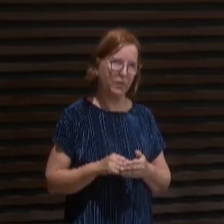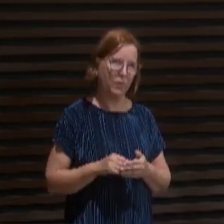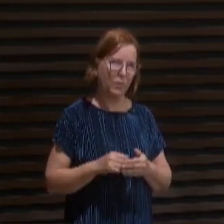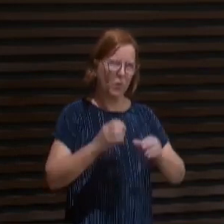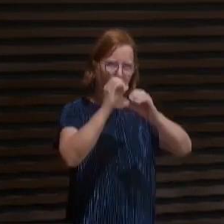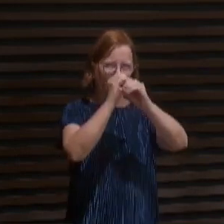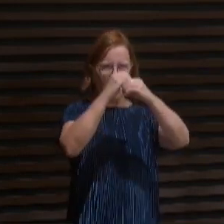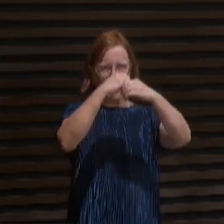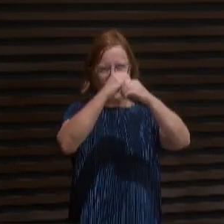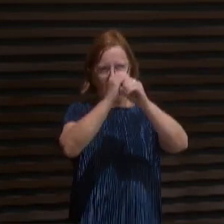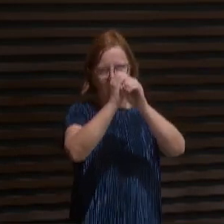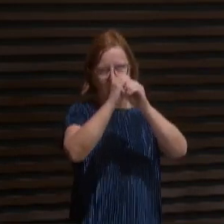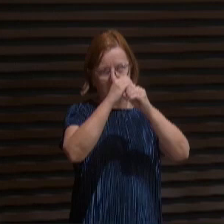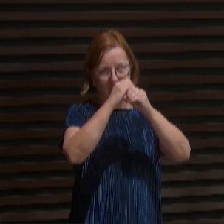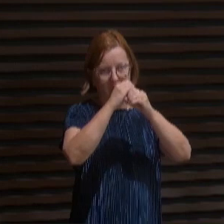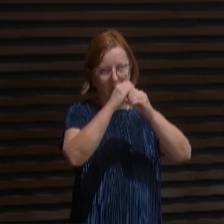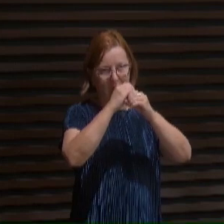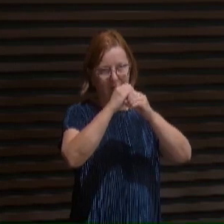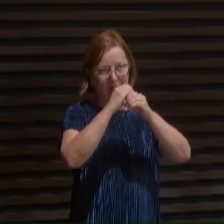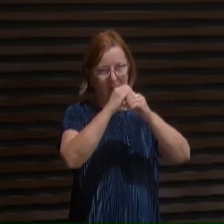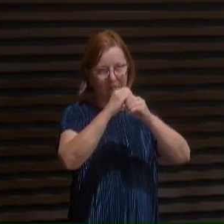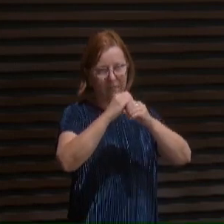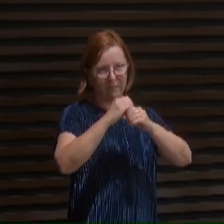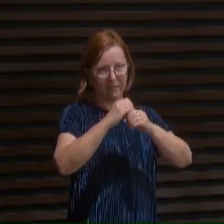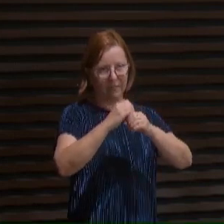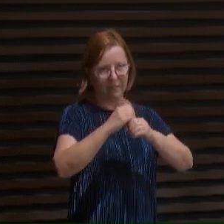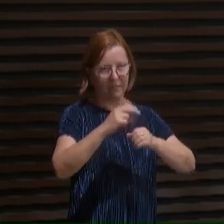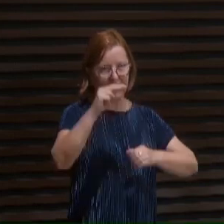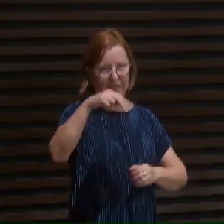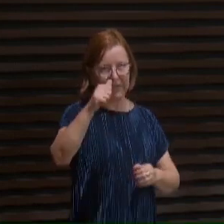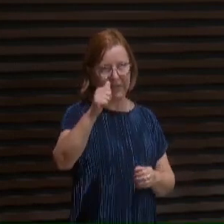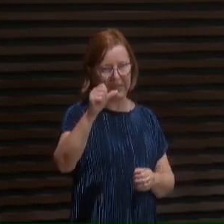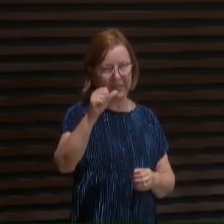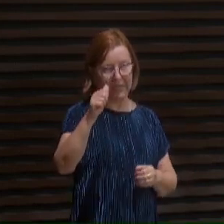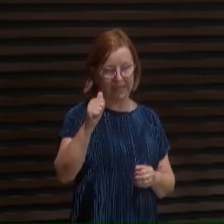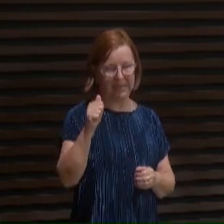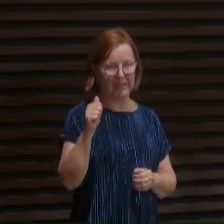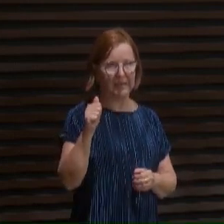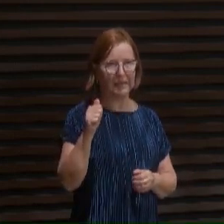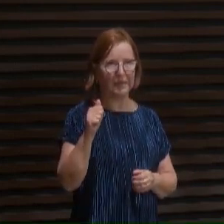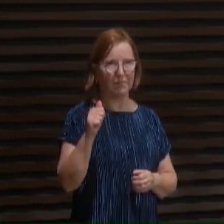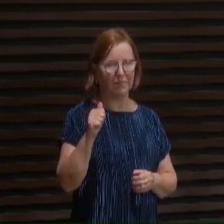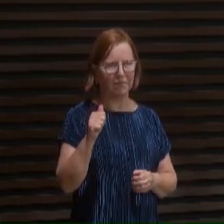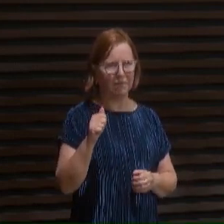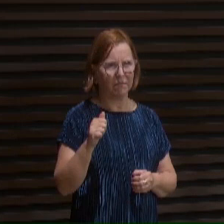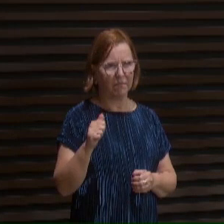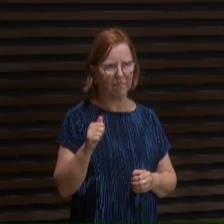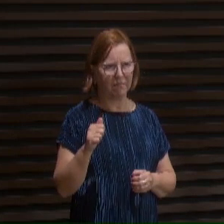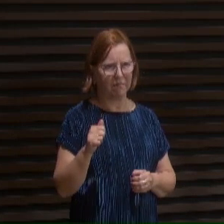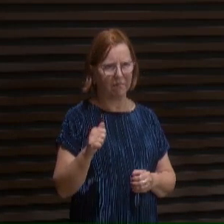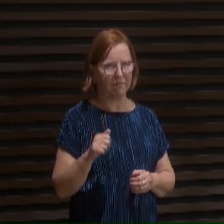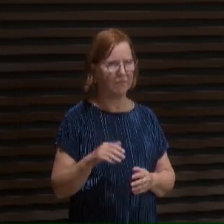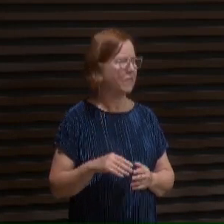está desconstruindo e está deixando a NASA em be quiet, em silêncio,